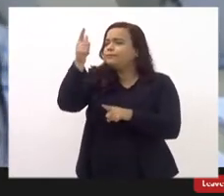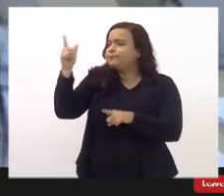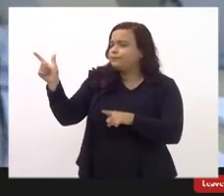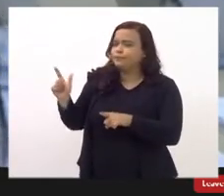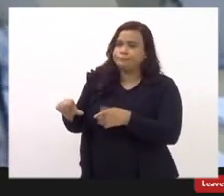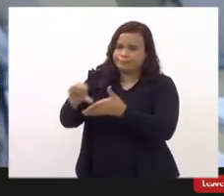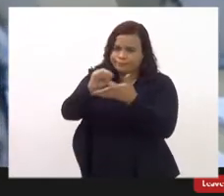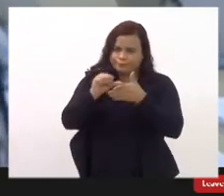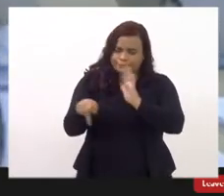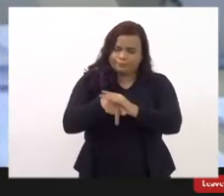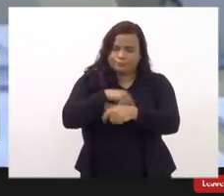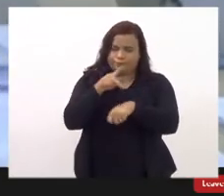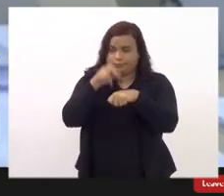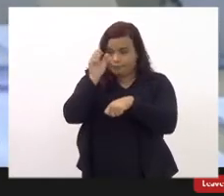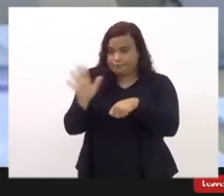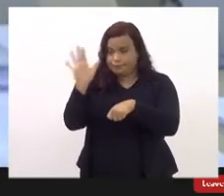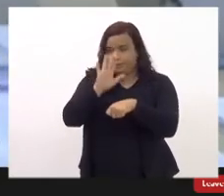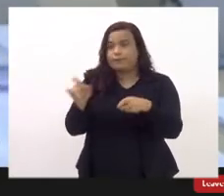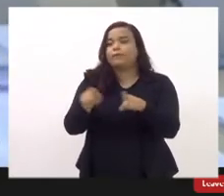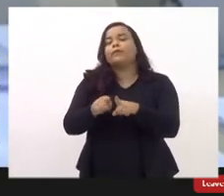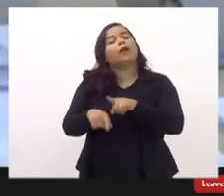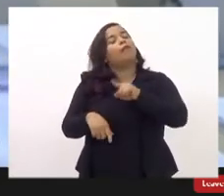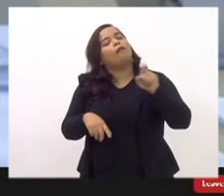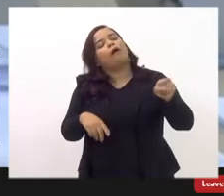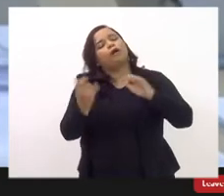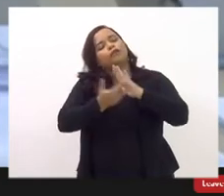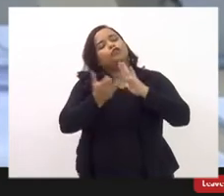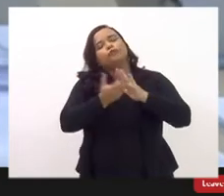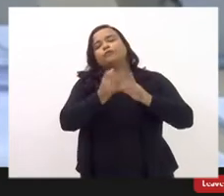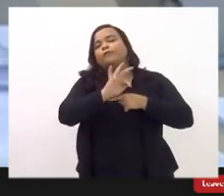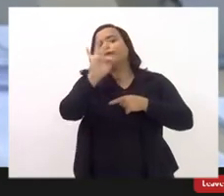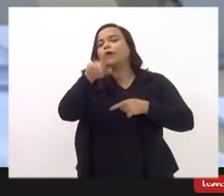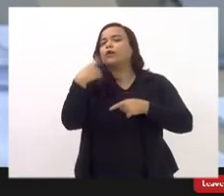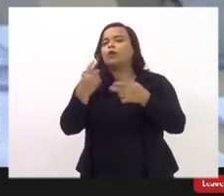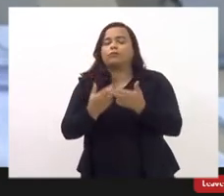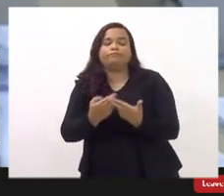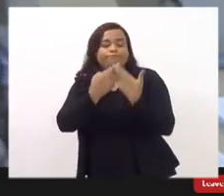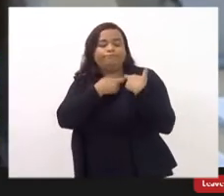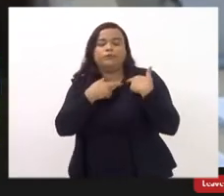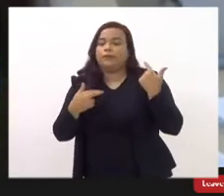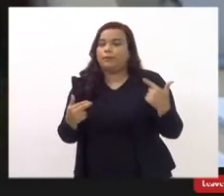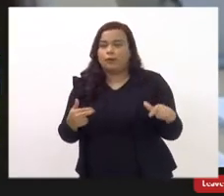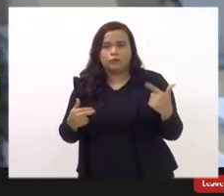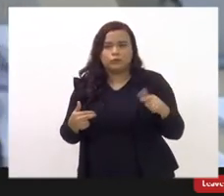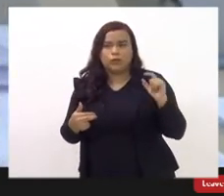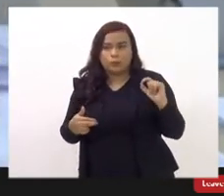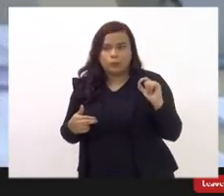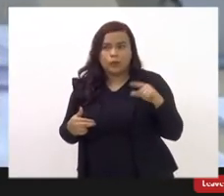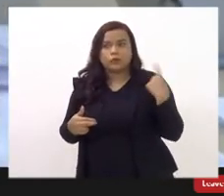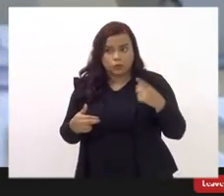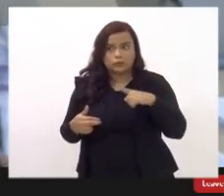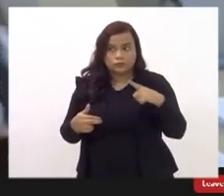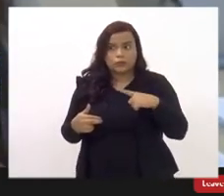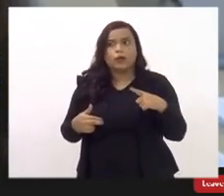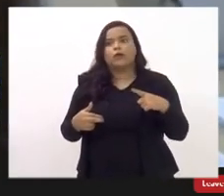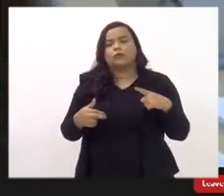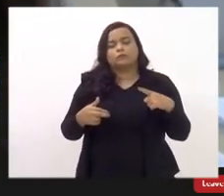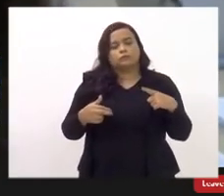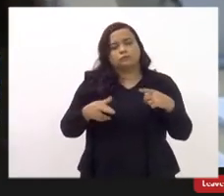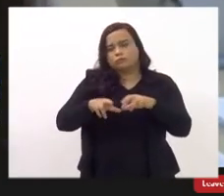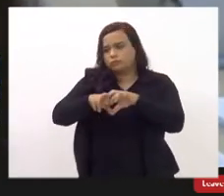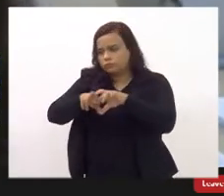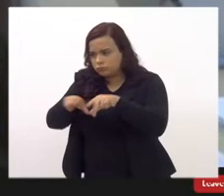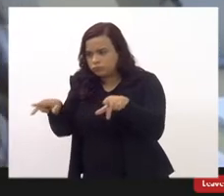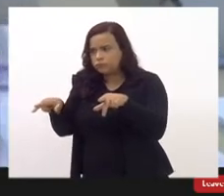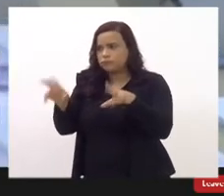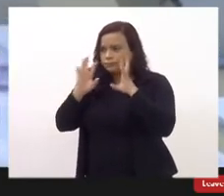dos institutos federais, a gente não tem a responsabilidade, apesar da gente fazer isso, de responder uma demanda do Estado